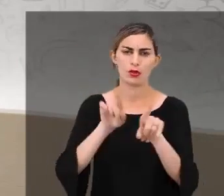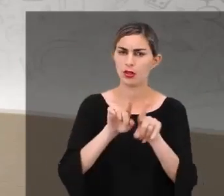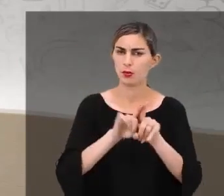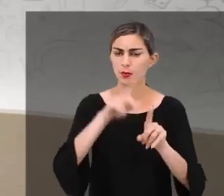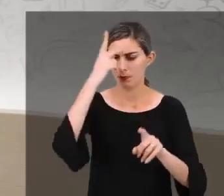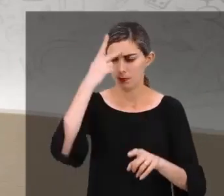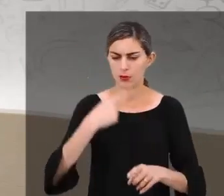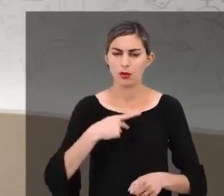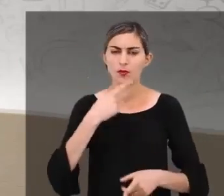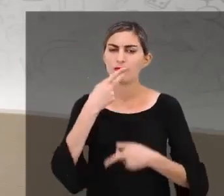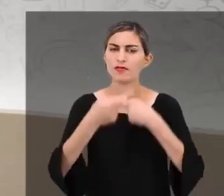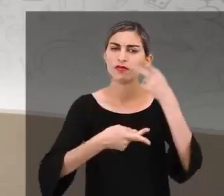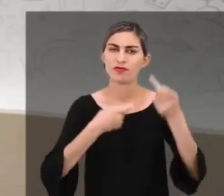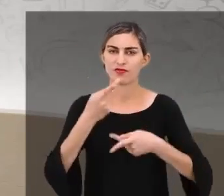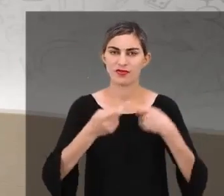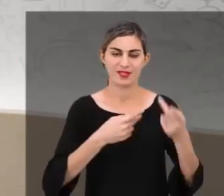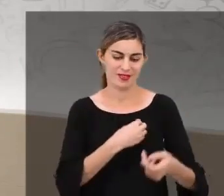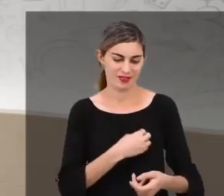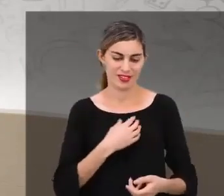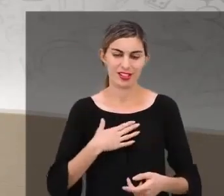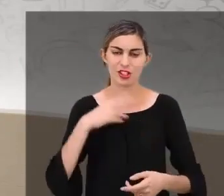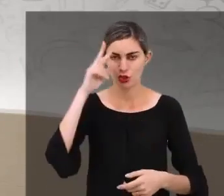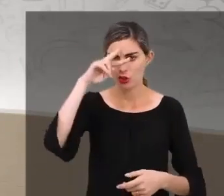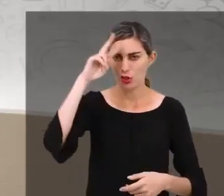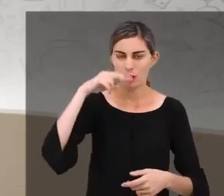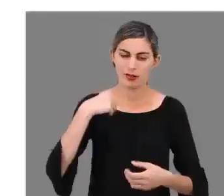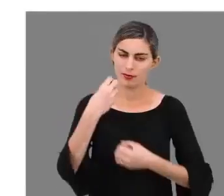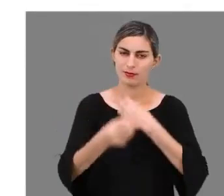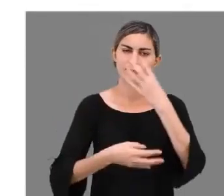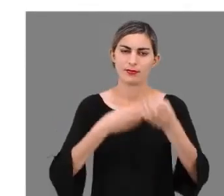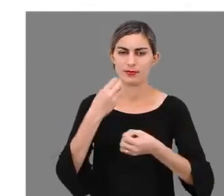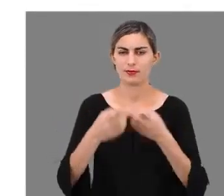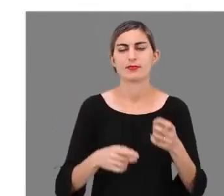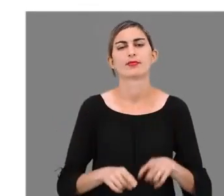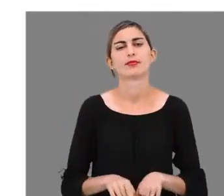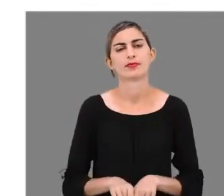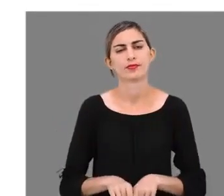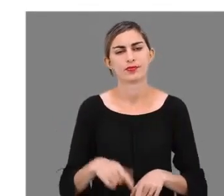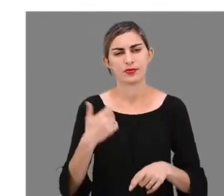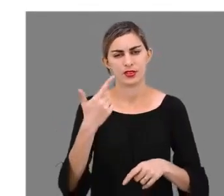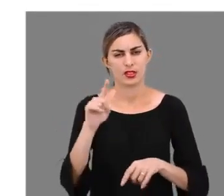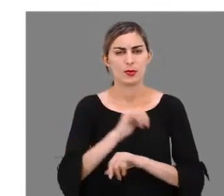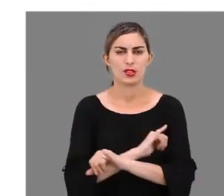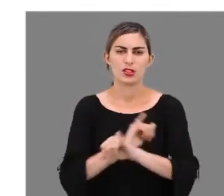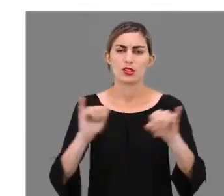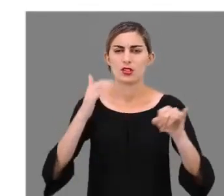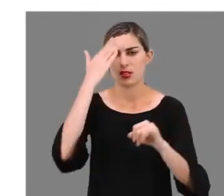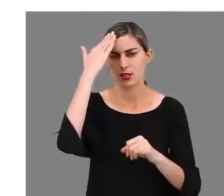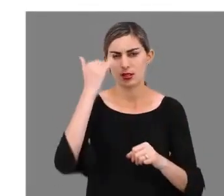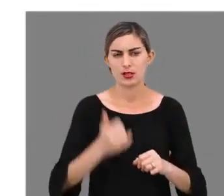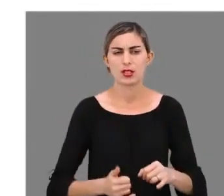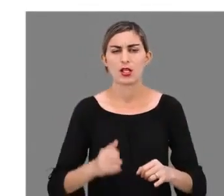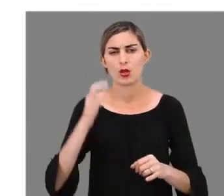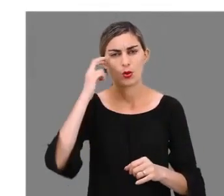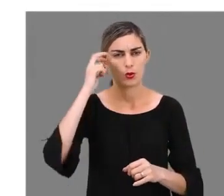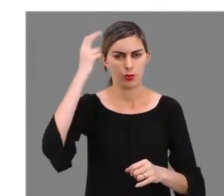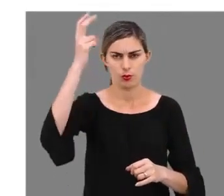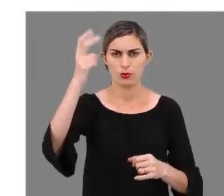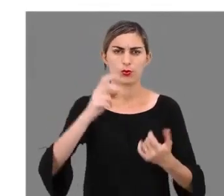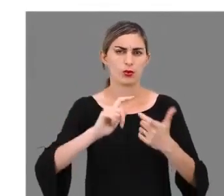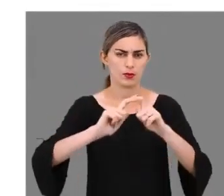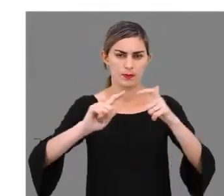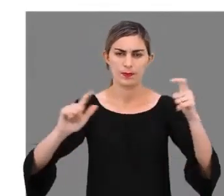histórias, as suas próprias histórias. Por certos canais de difusão do saber, a cultura de massa